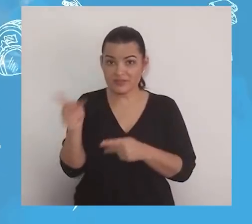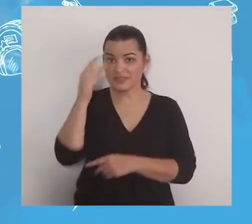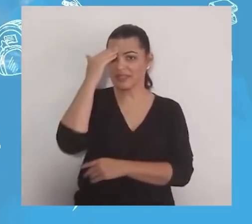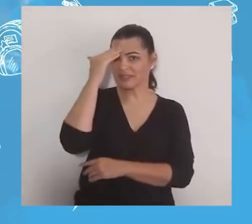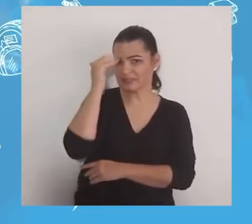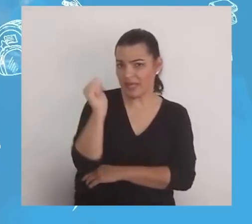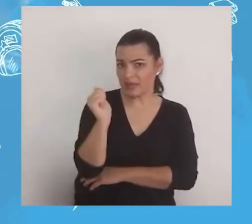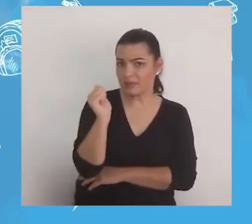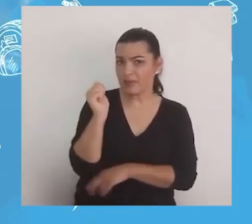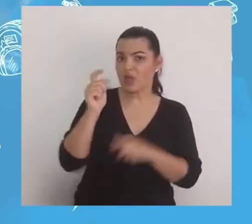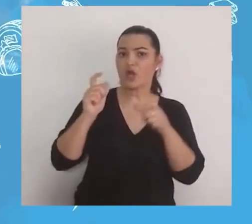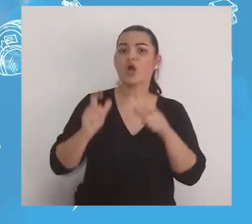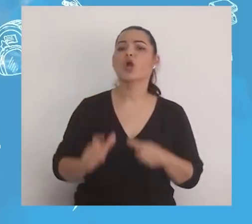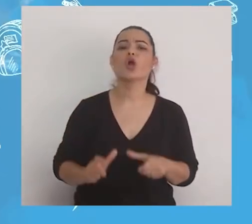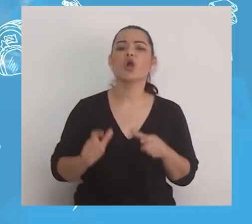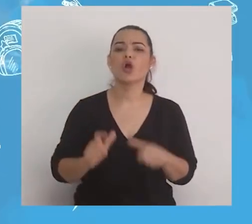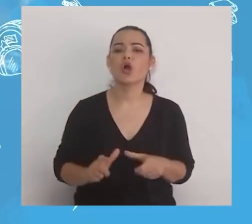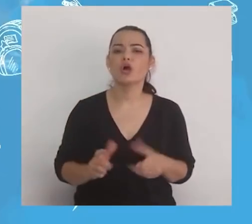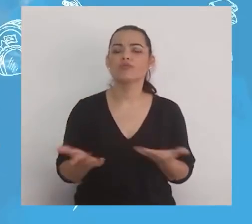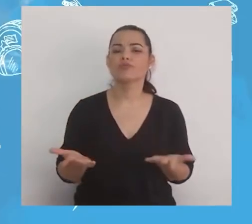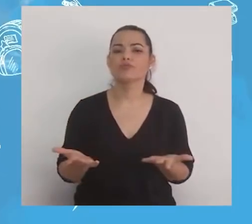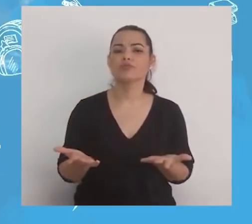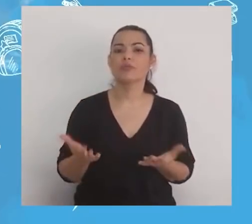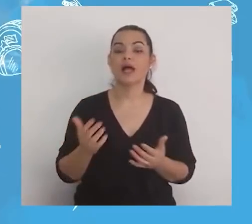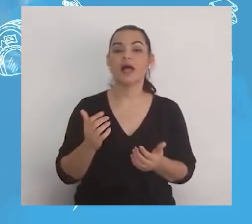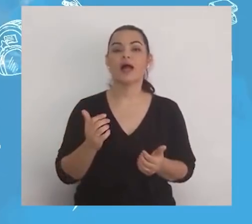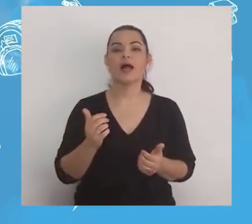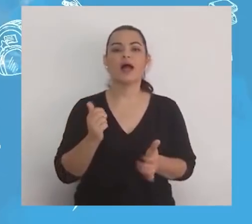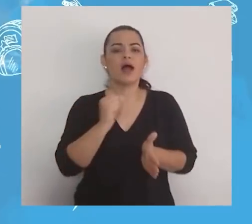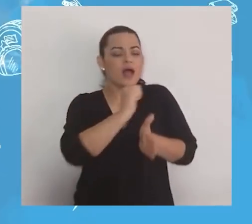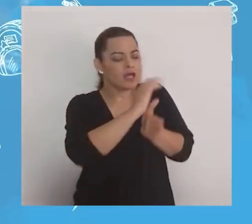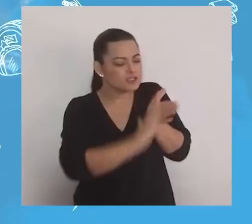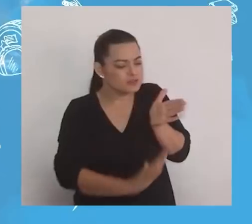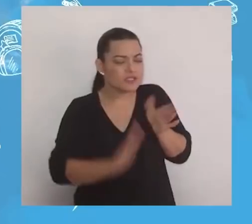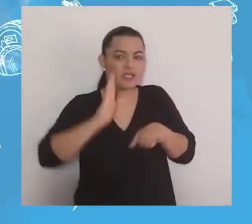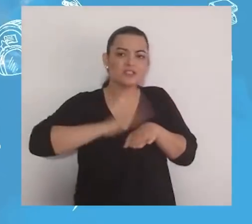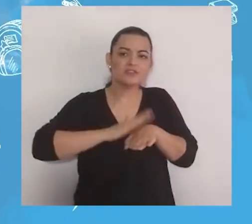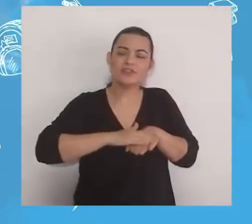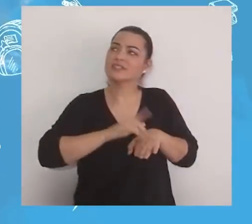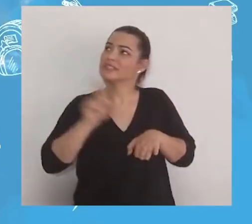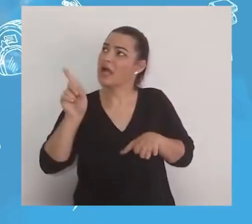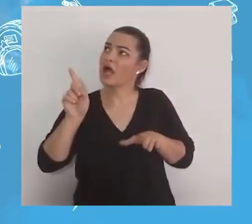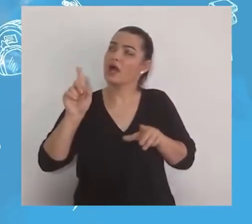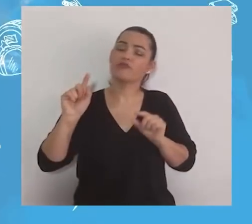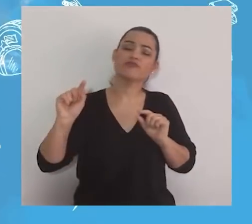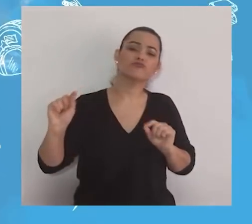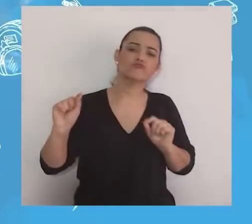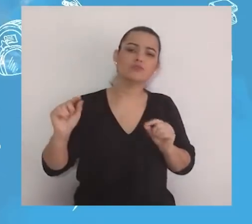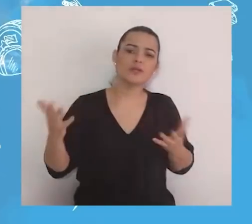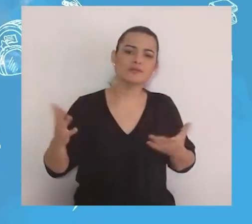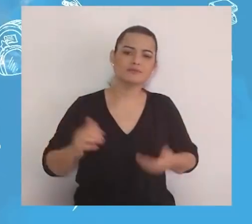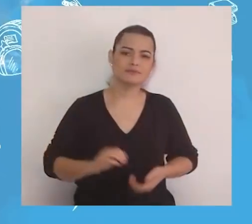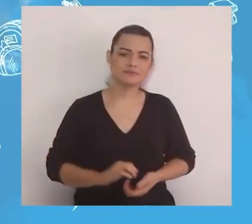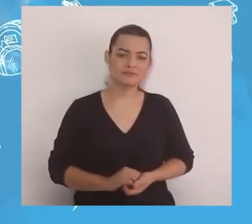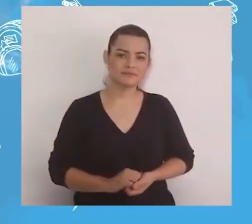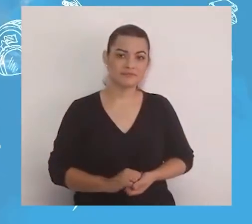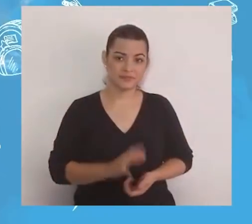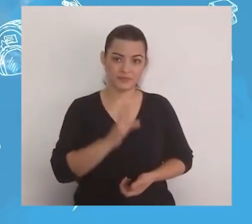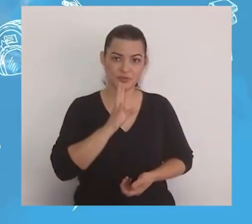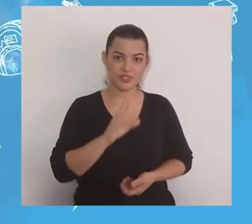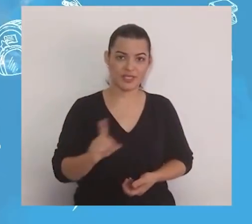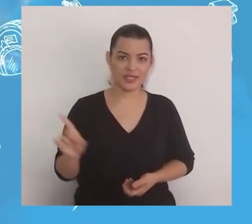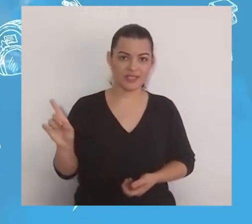descoberta? Tenho outros patrimônios aqui que eu quero compartilhar com vocês bem rapidinho para ver se